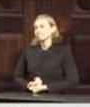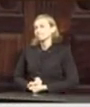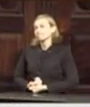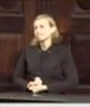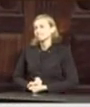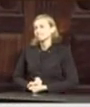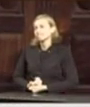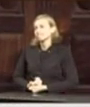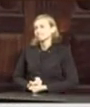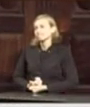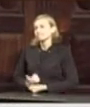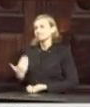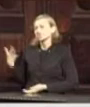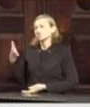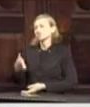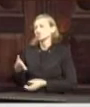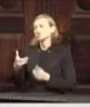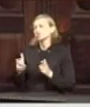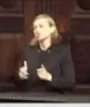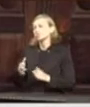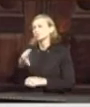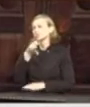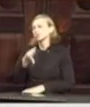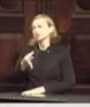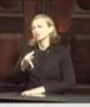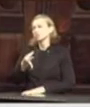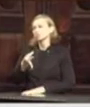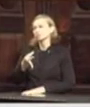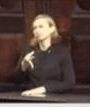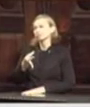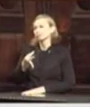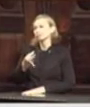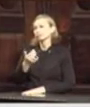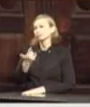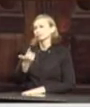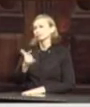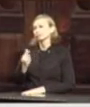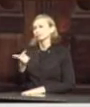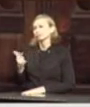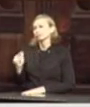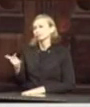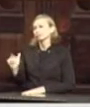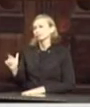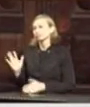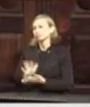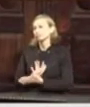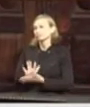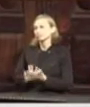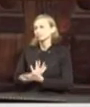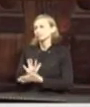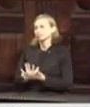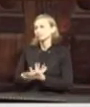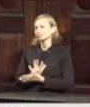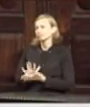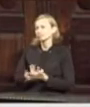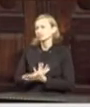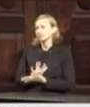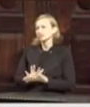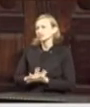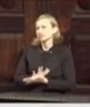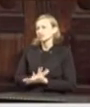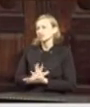onde eu quero chegar? Essa não é uma mudança relacionada a uma política